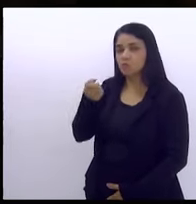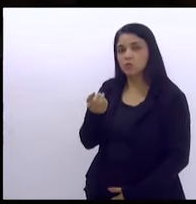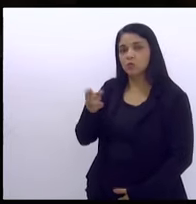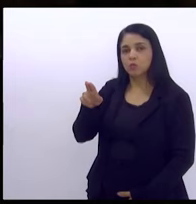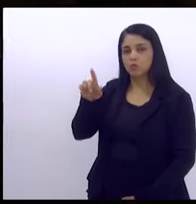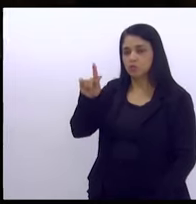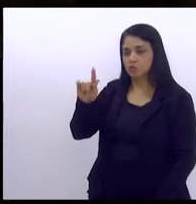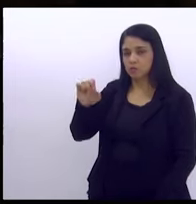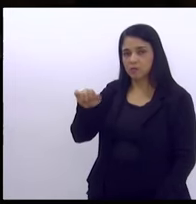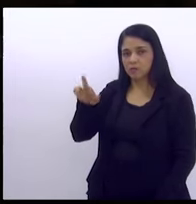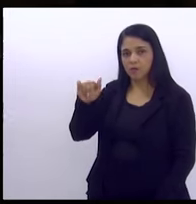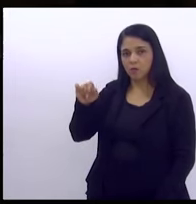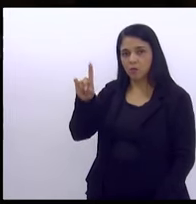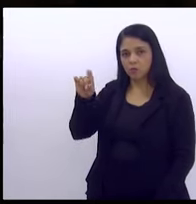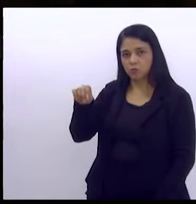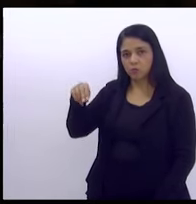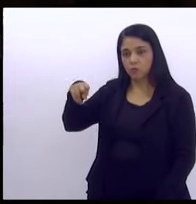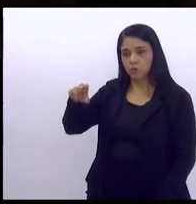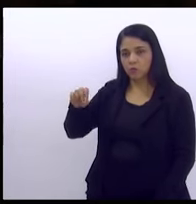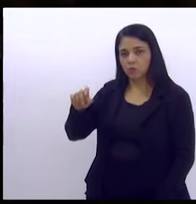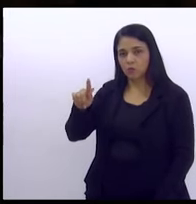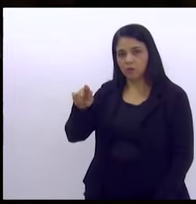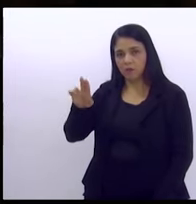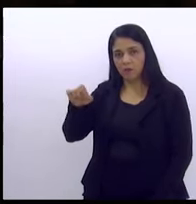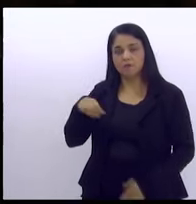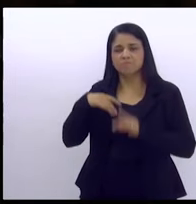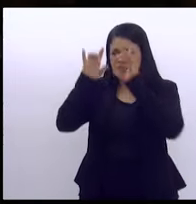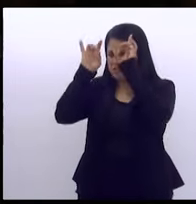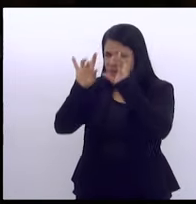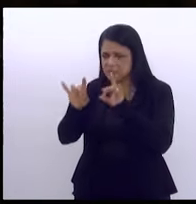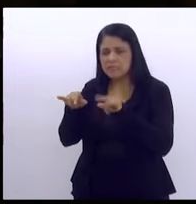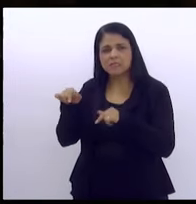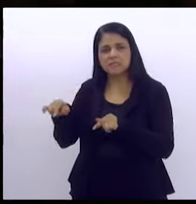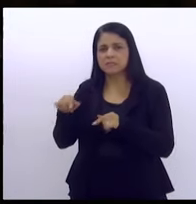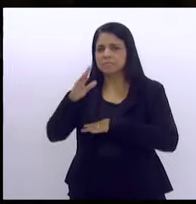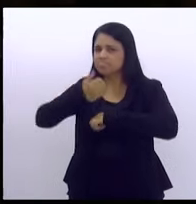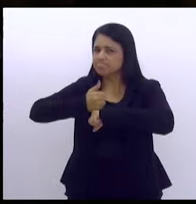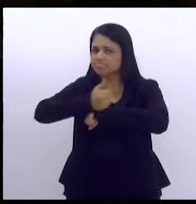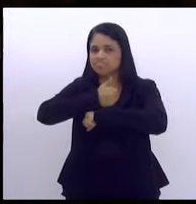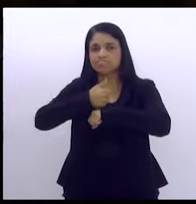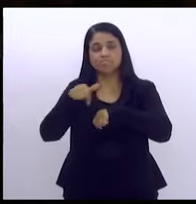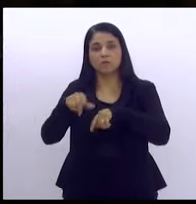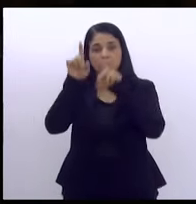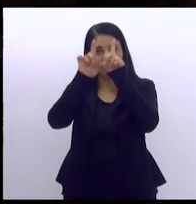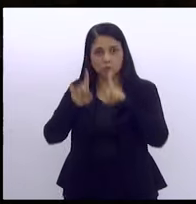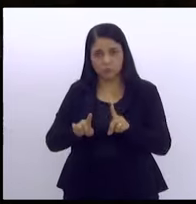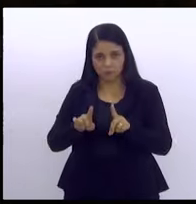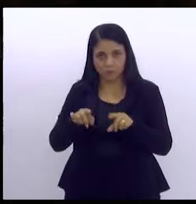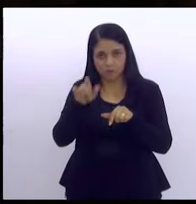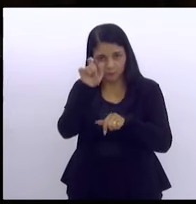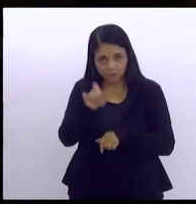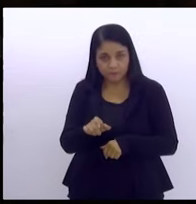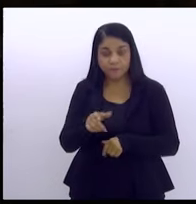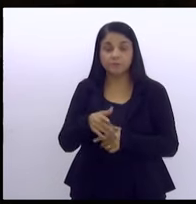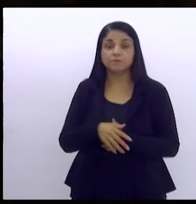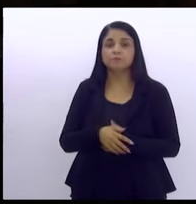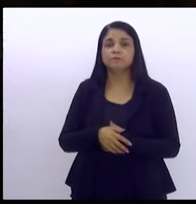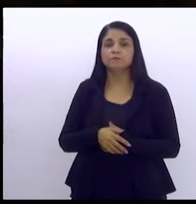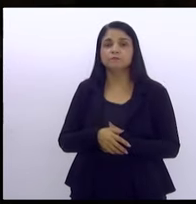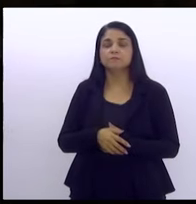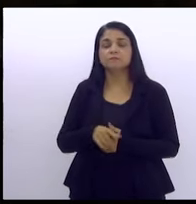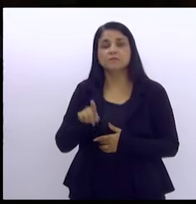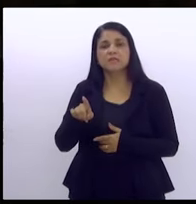Dr. Geraldo Nogueira é um especialista na área, é pessoa com deficiência e foi, inclusive, um